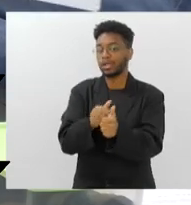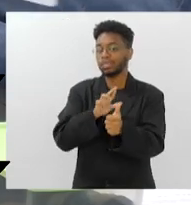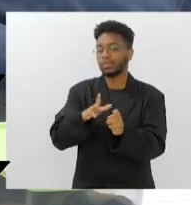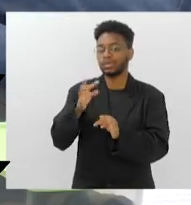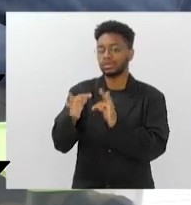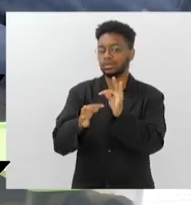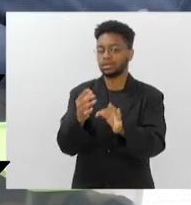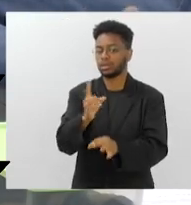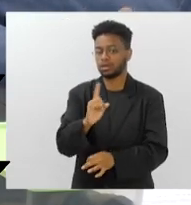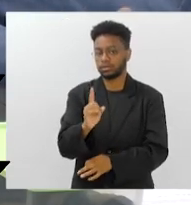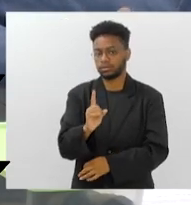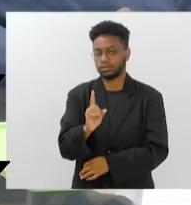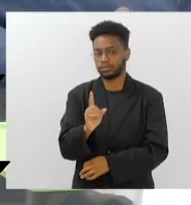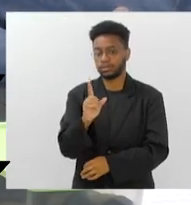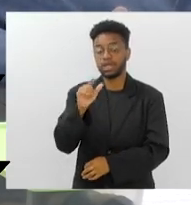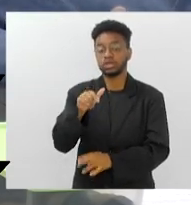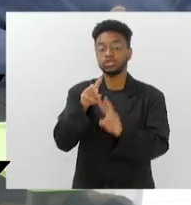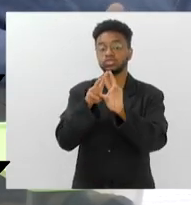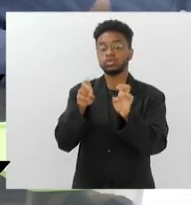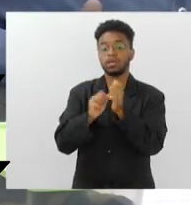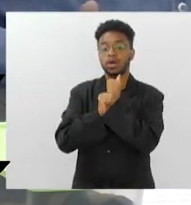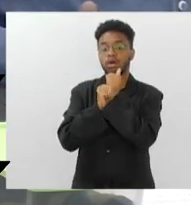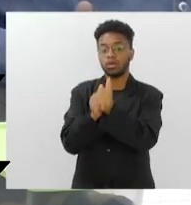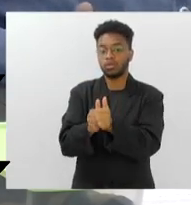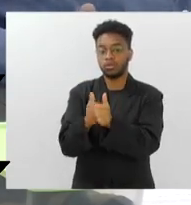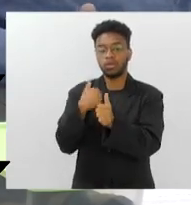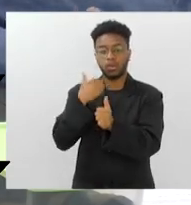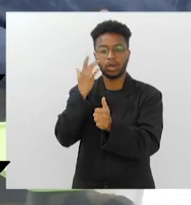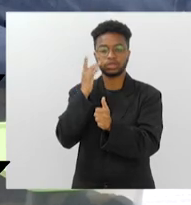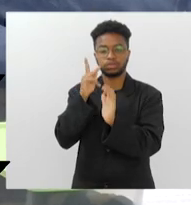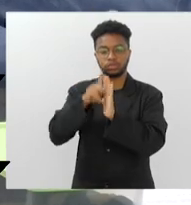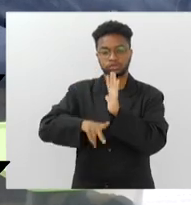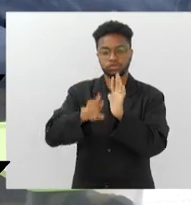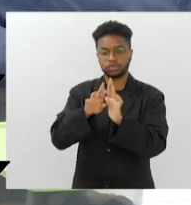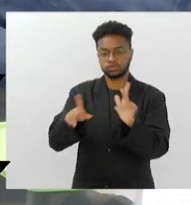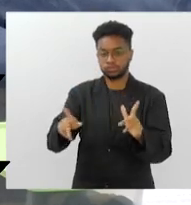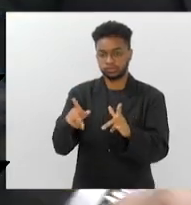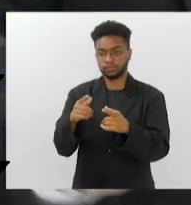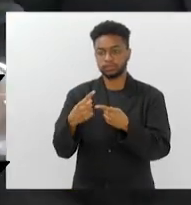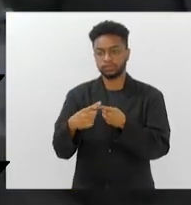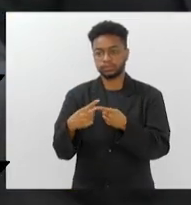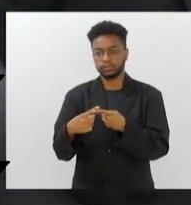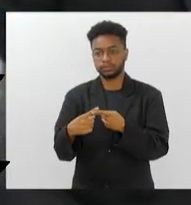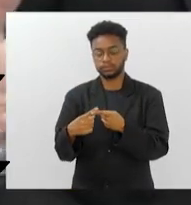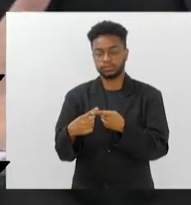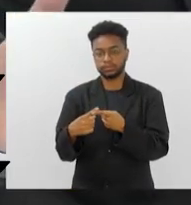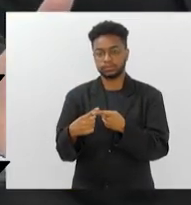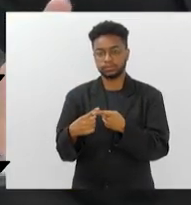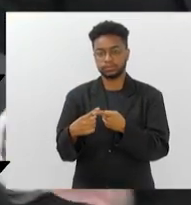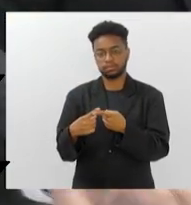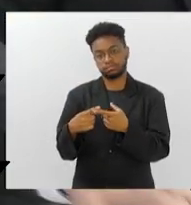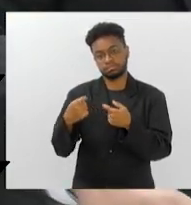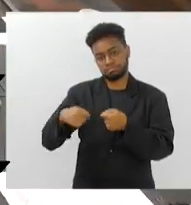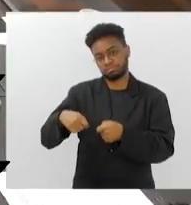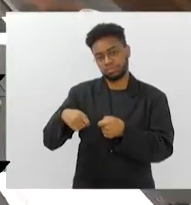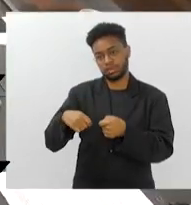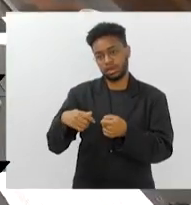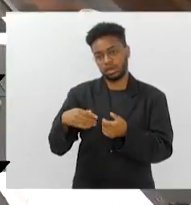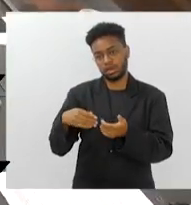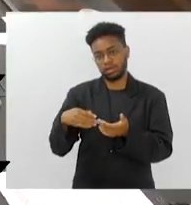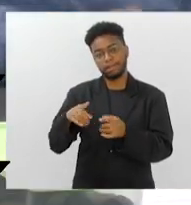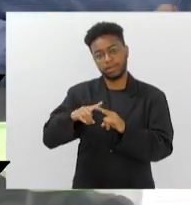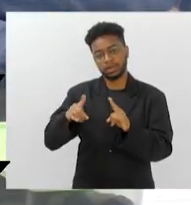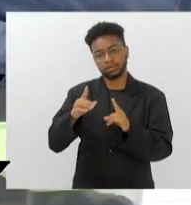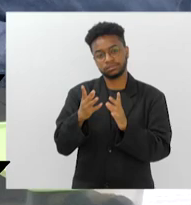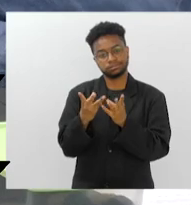terapia ele poder acompanhar eu acho que são projetos diferentes precisava ter sido quer dizer não exia mas esse já